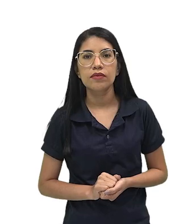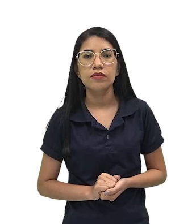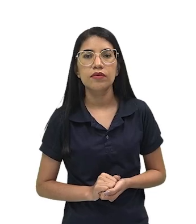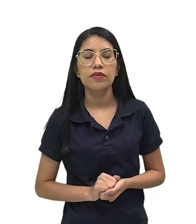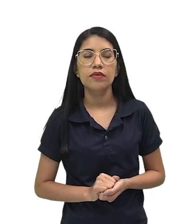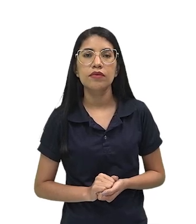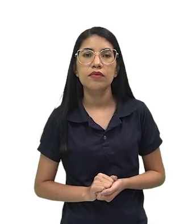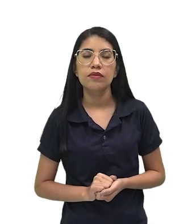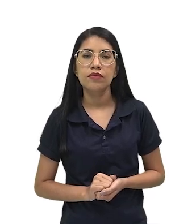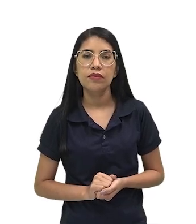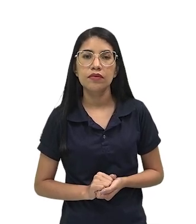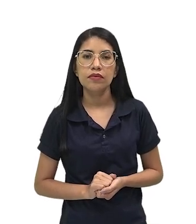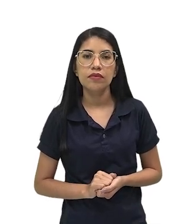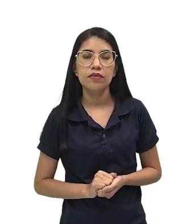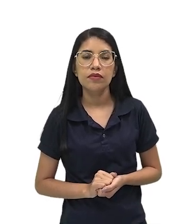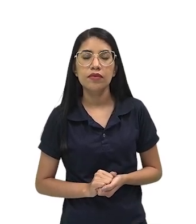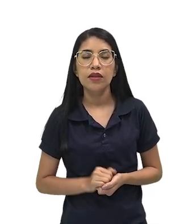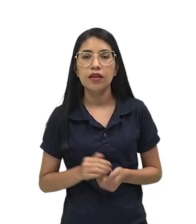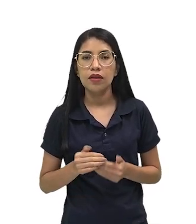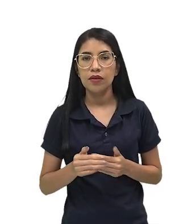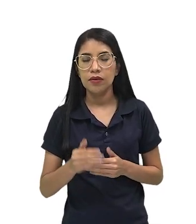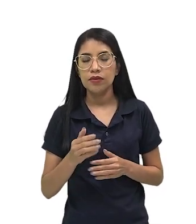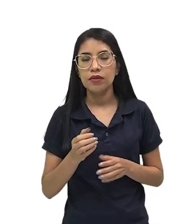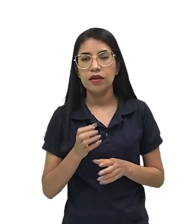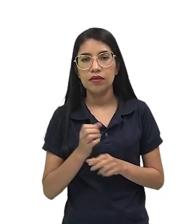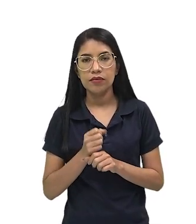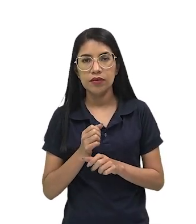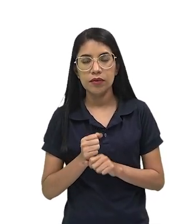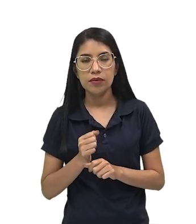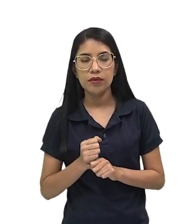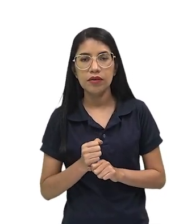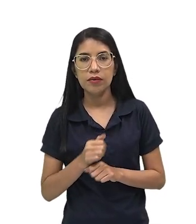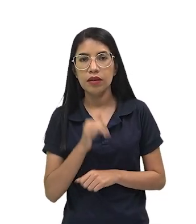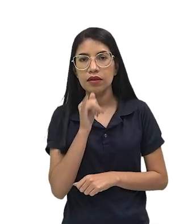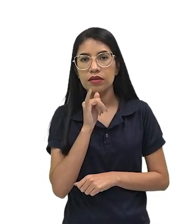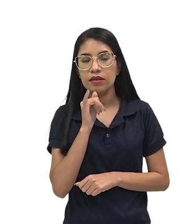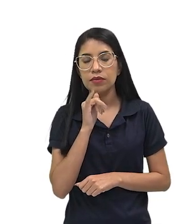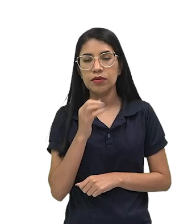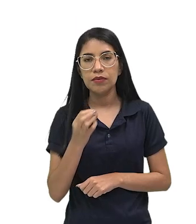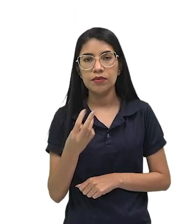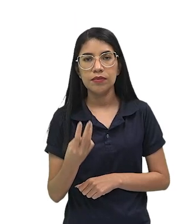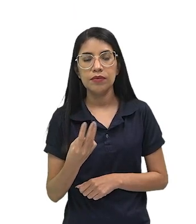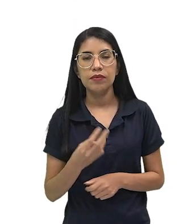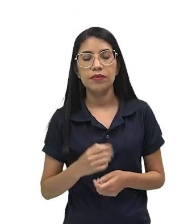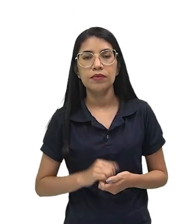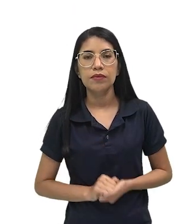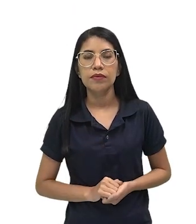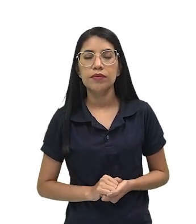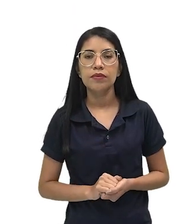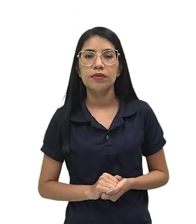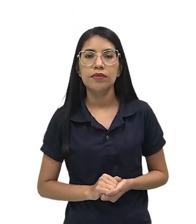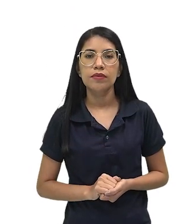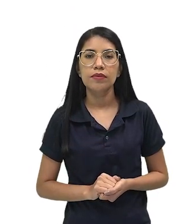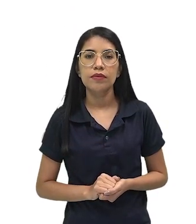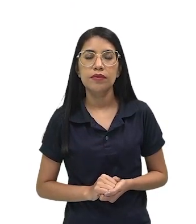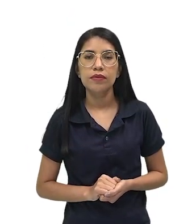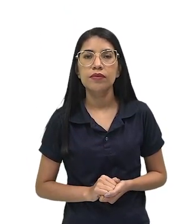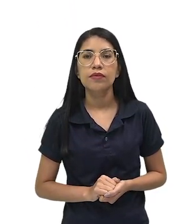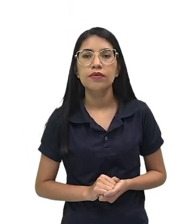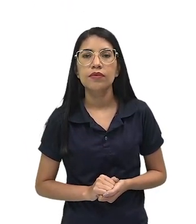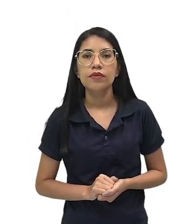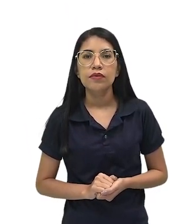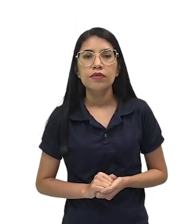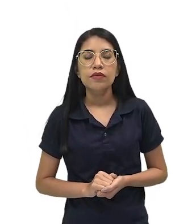Vamos continuar resolvendo, né? Problema, exemplo 3. No exemplo